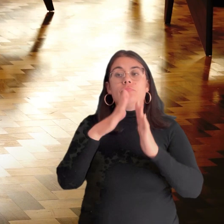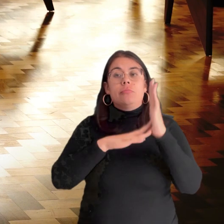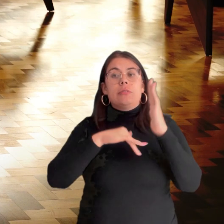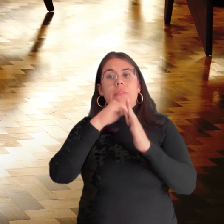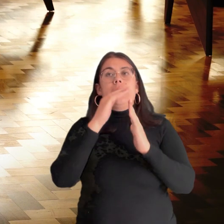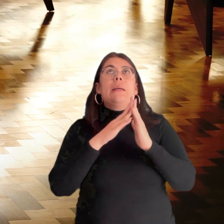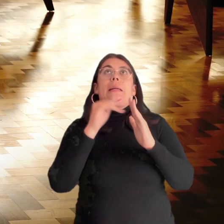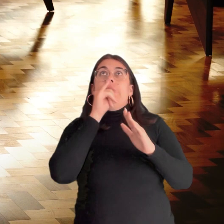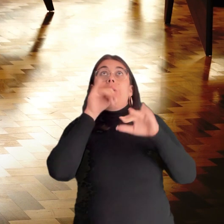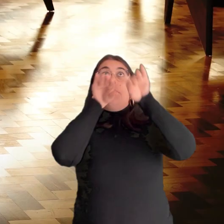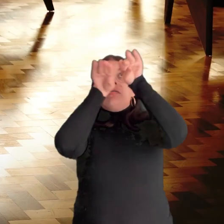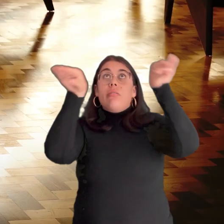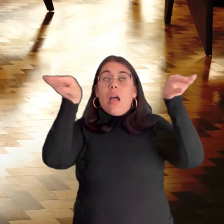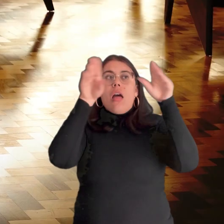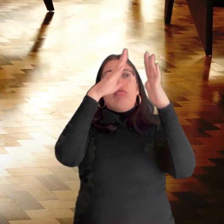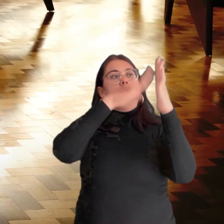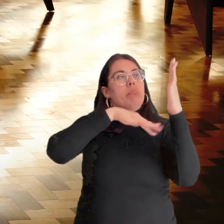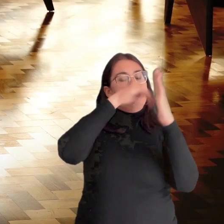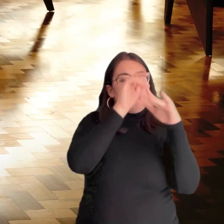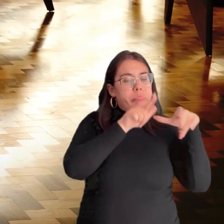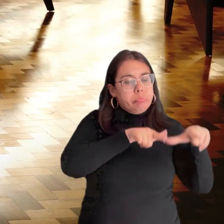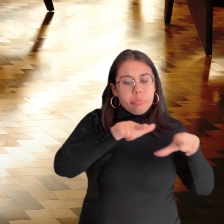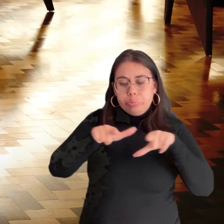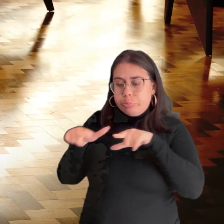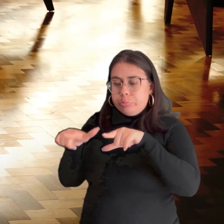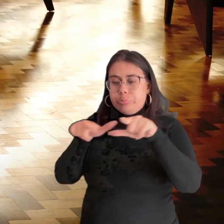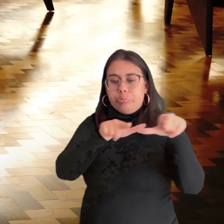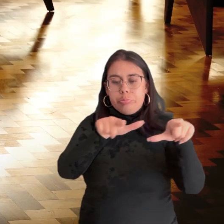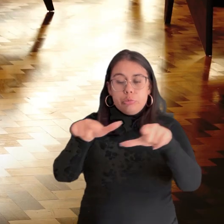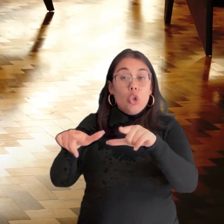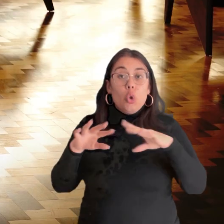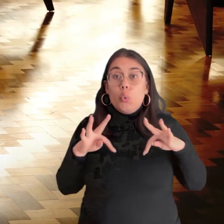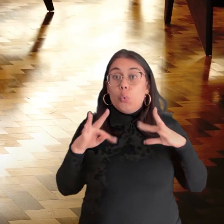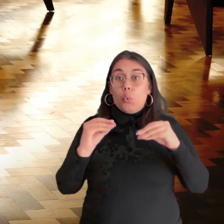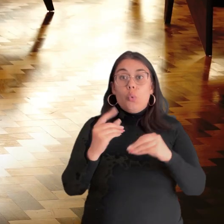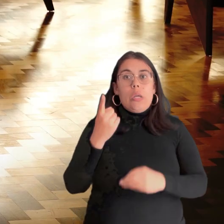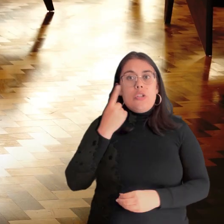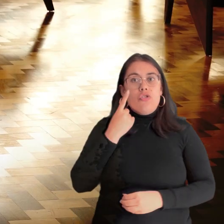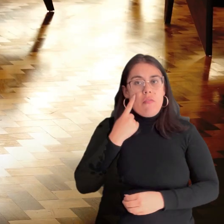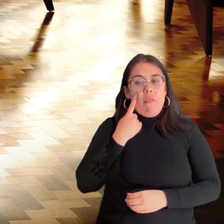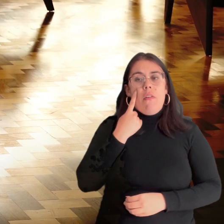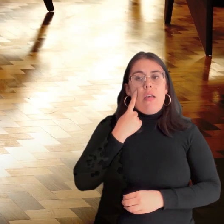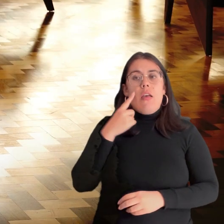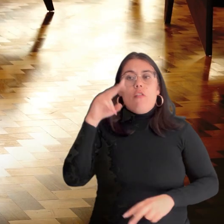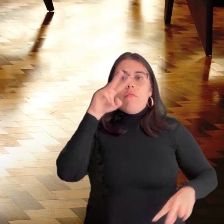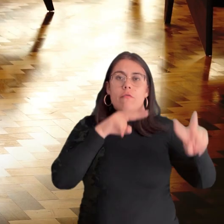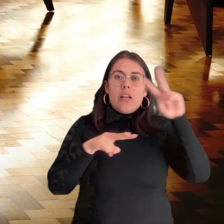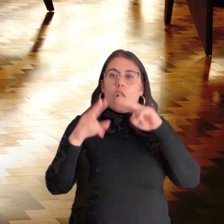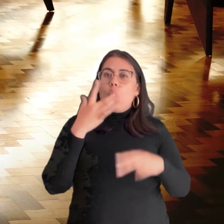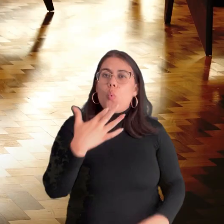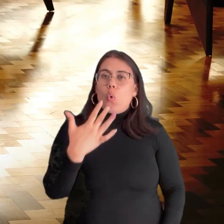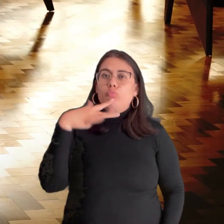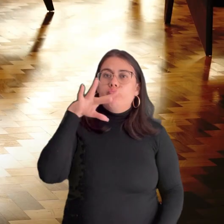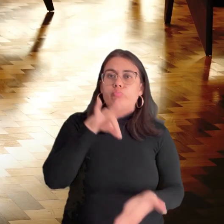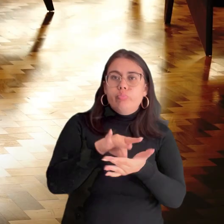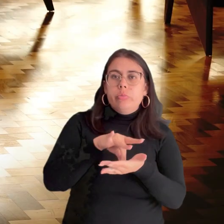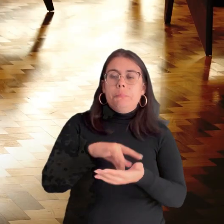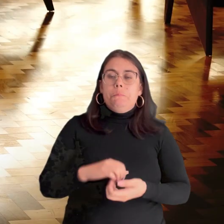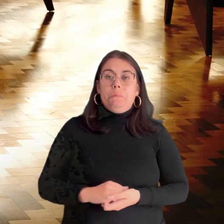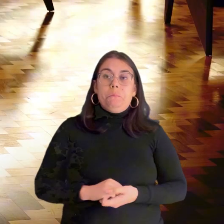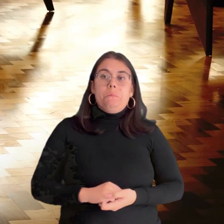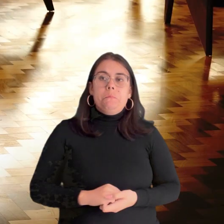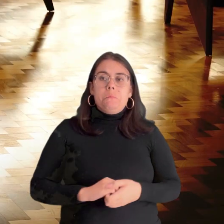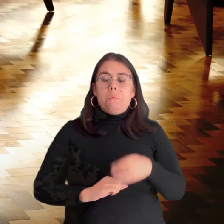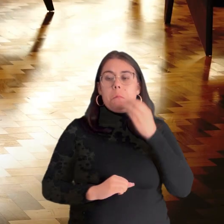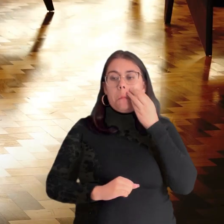pérgola, onde estão os elementos, como a gente chama, os elementos vazados. Mas tudo transcorreu com essa ideia de que a evidência tinha